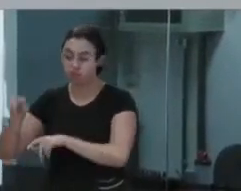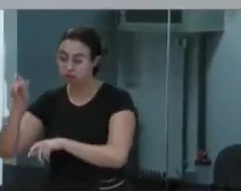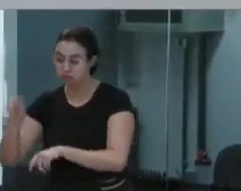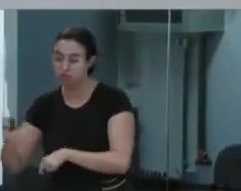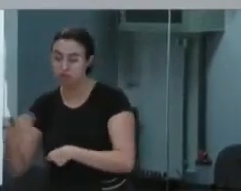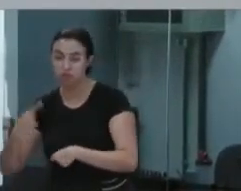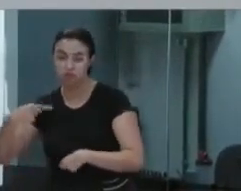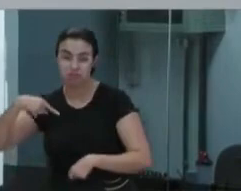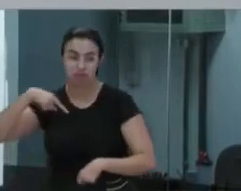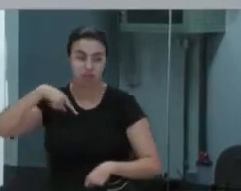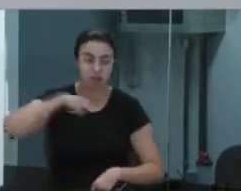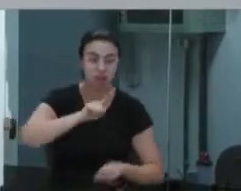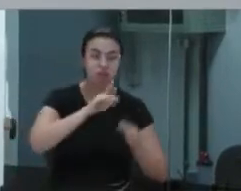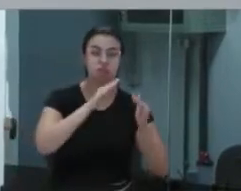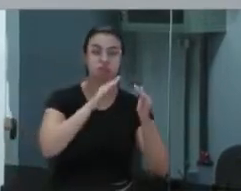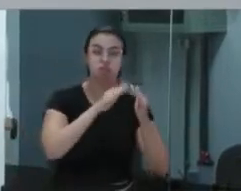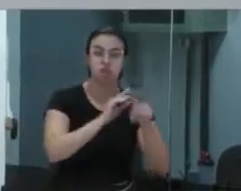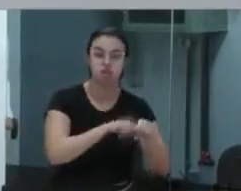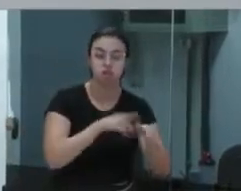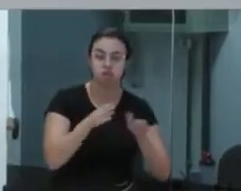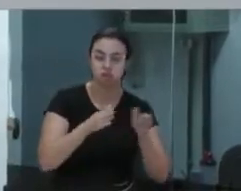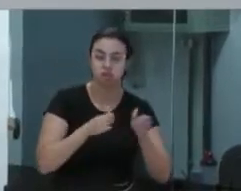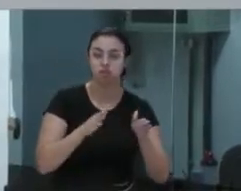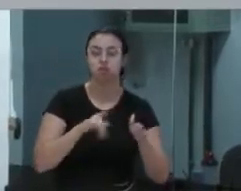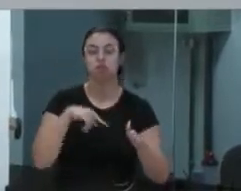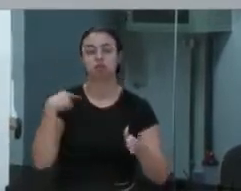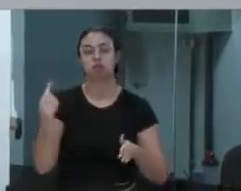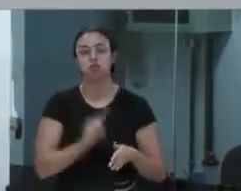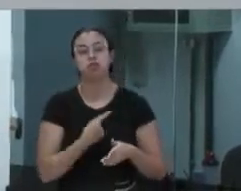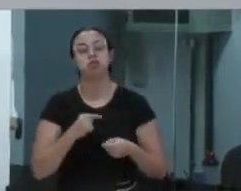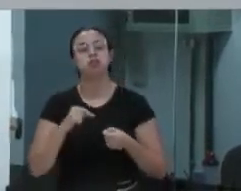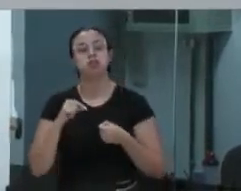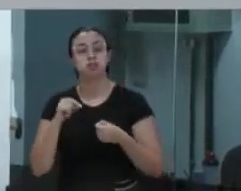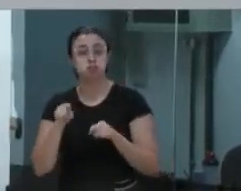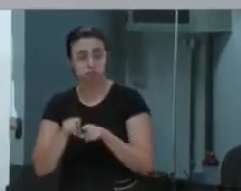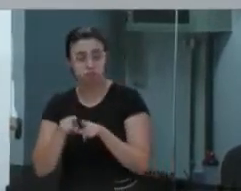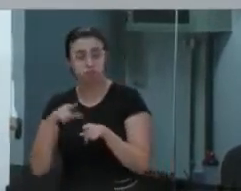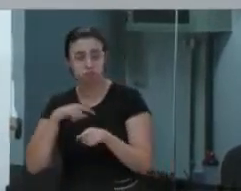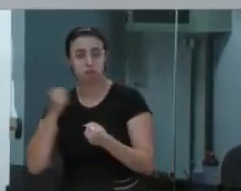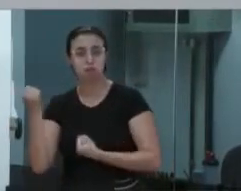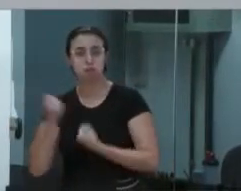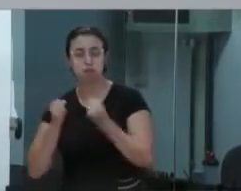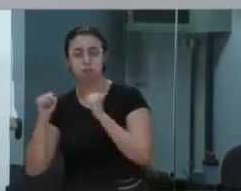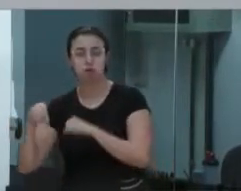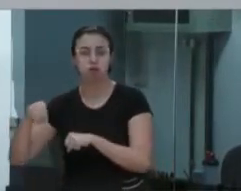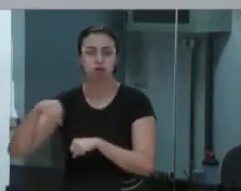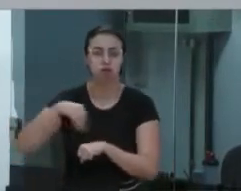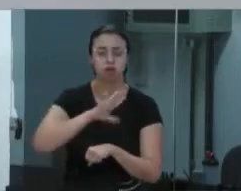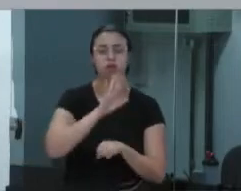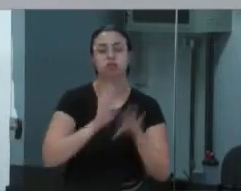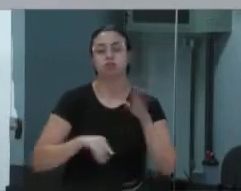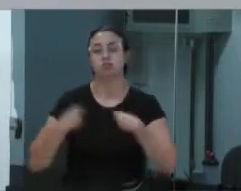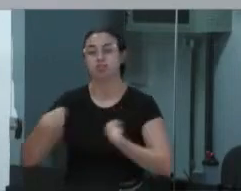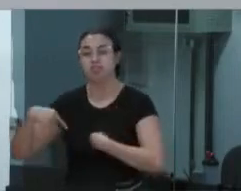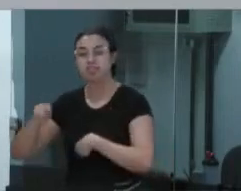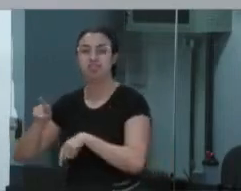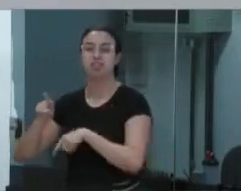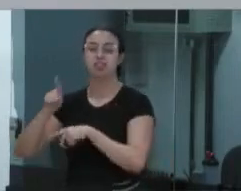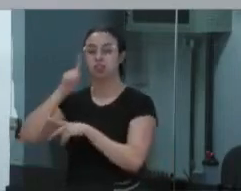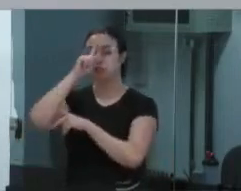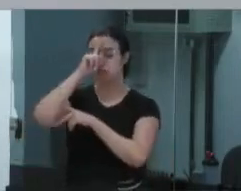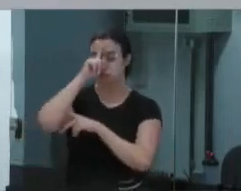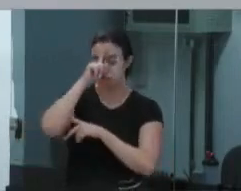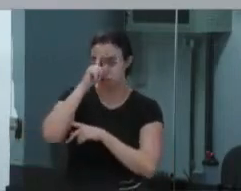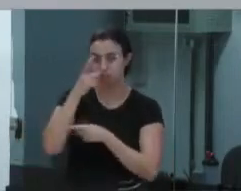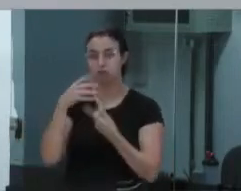banho ou ir para o albergue, passar a noite, inclusive a gente, né, faz esse transporte. Precisa de ir até uma unidade de saúde, né, para um